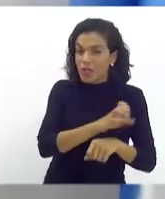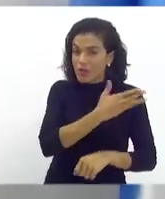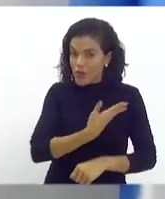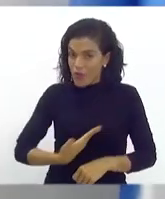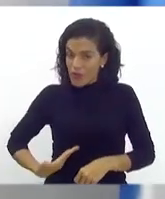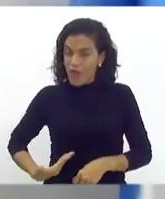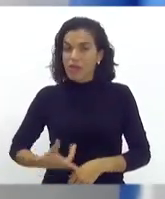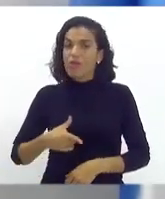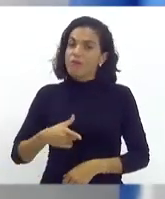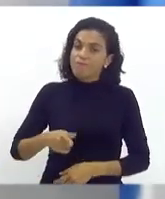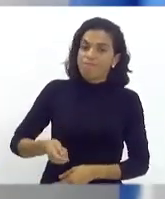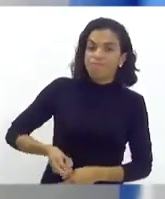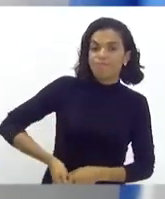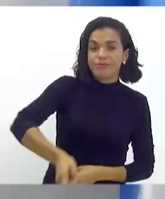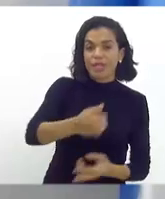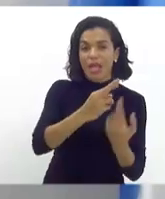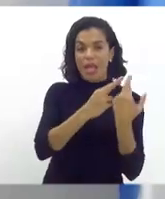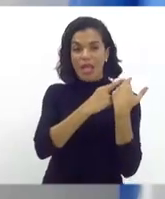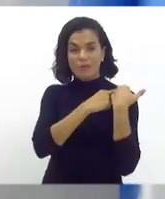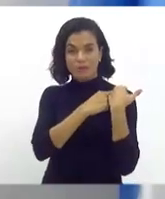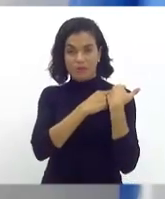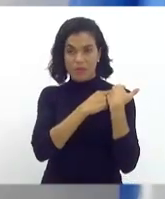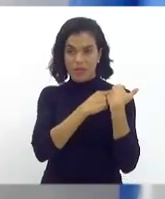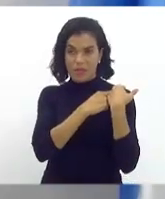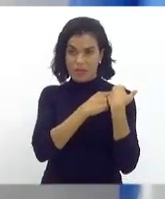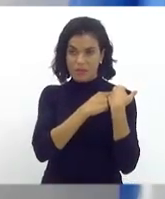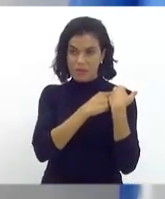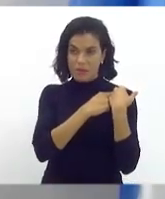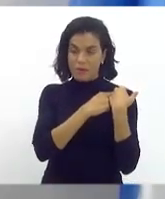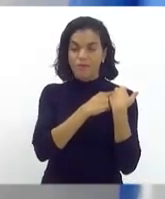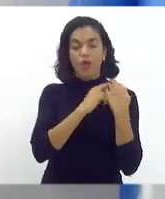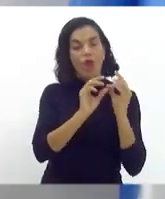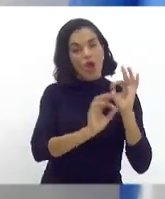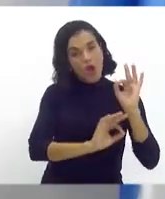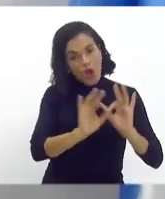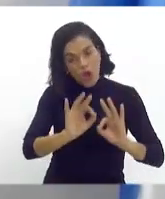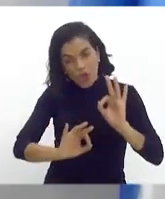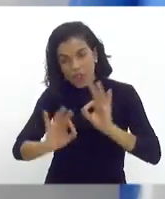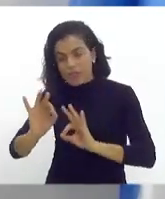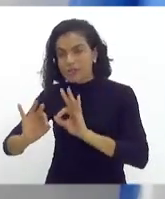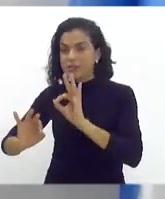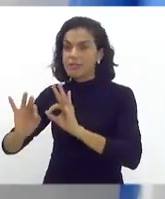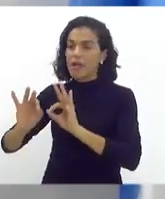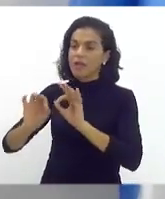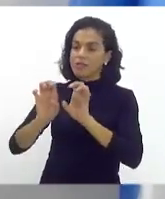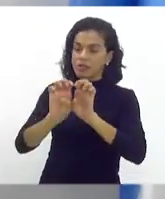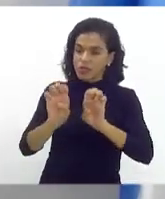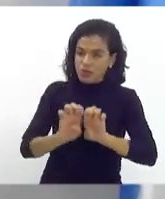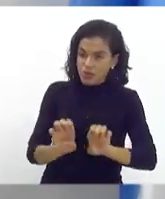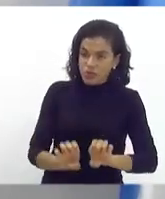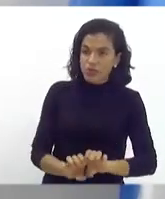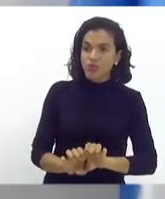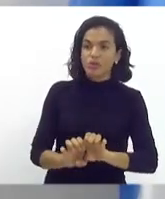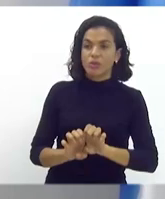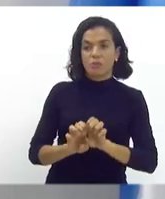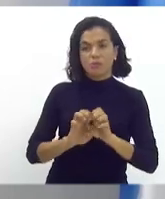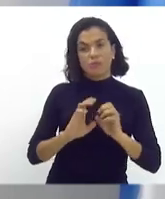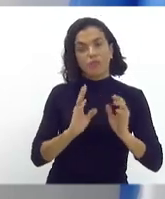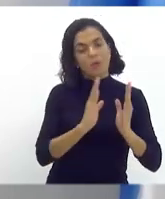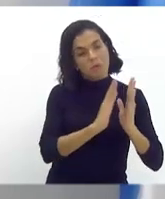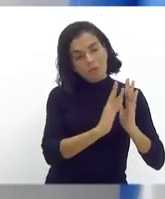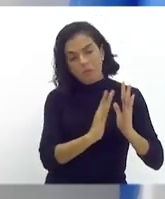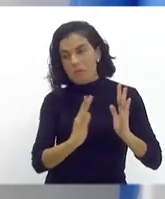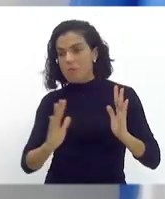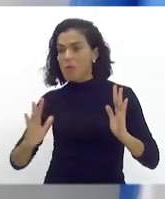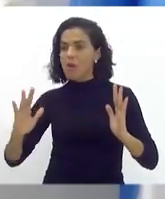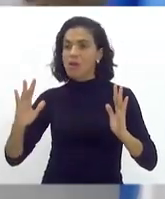responsabilizado por reiteradamente organizar a partir de suas estruturas processos que